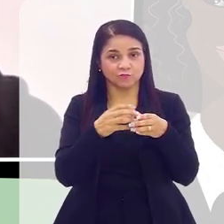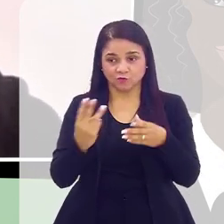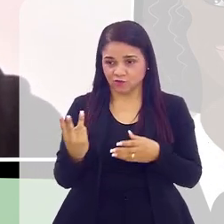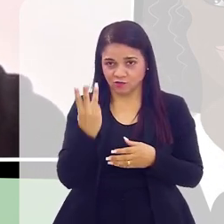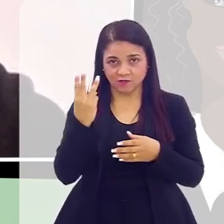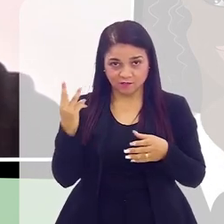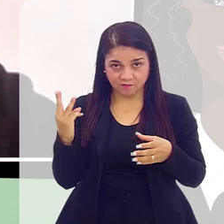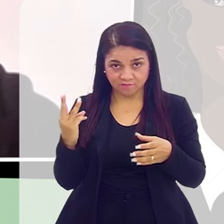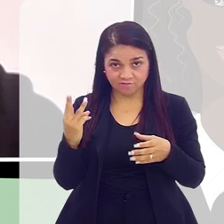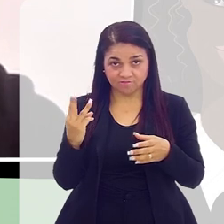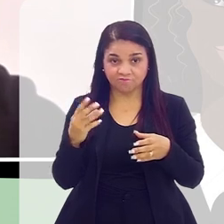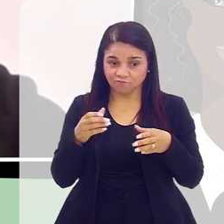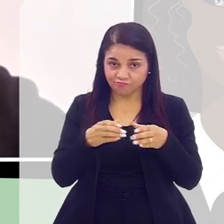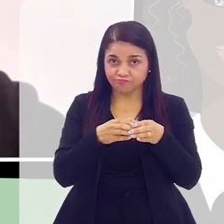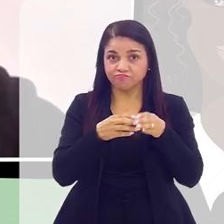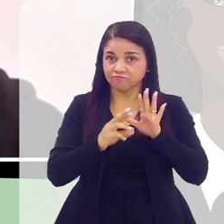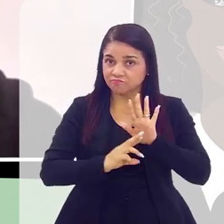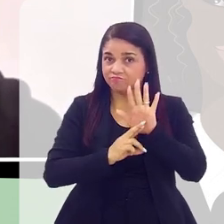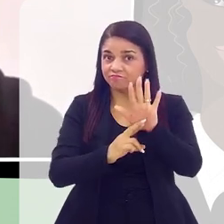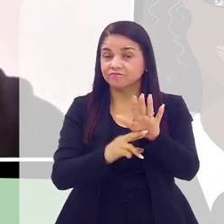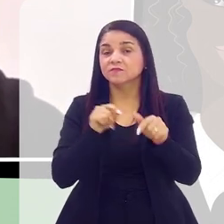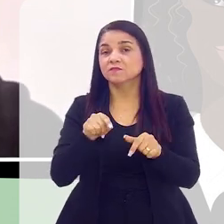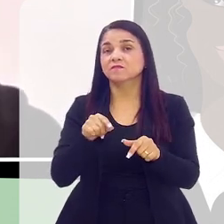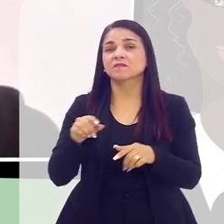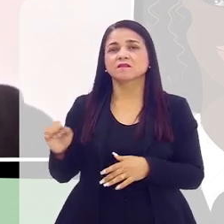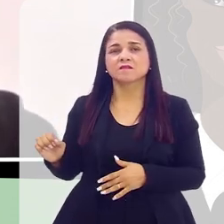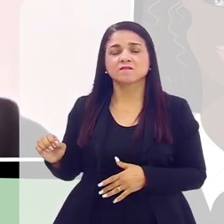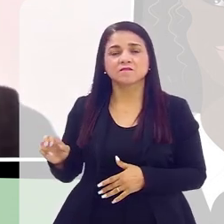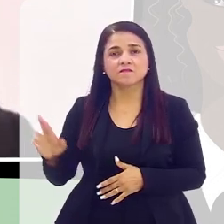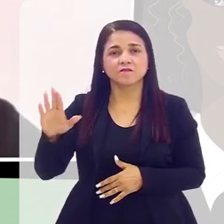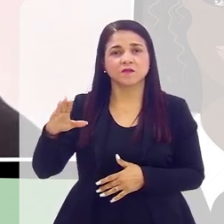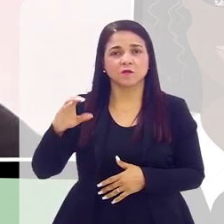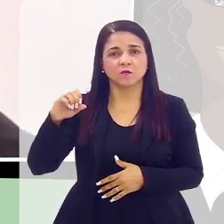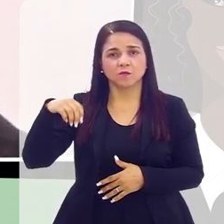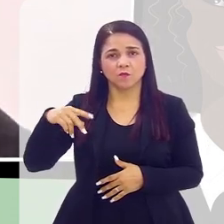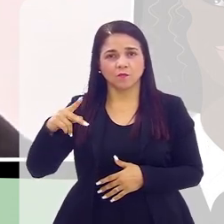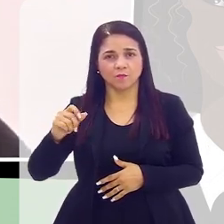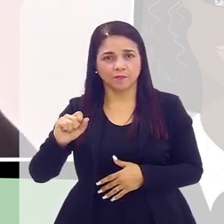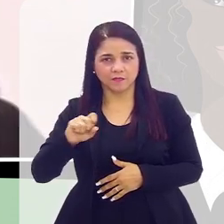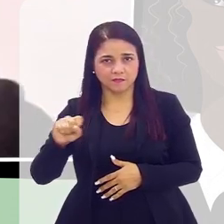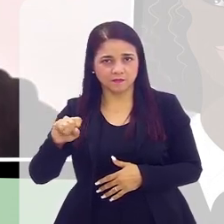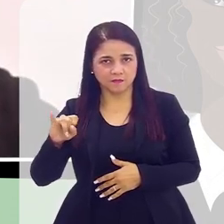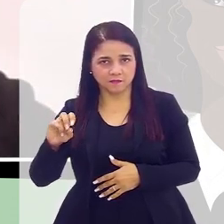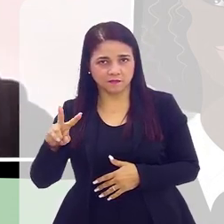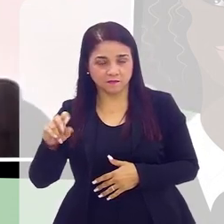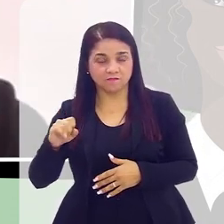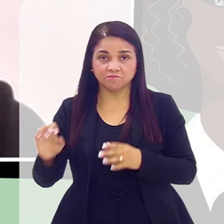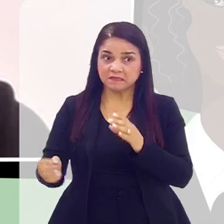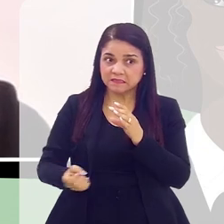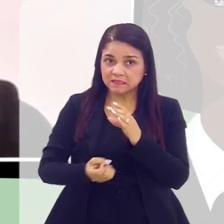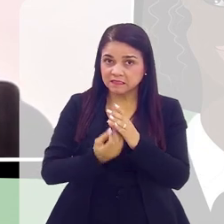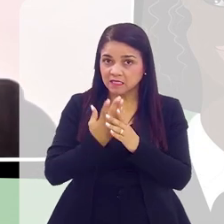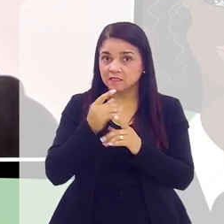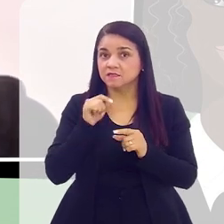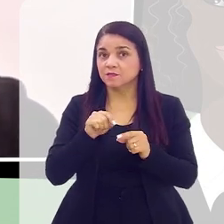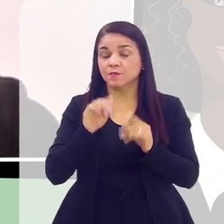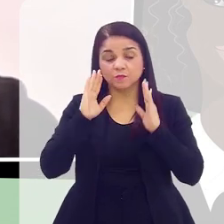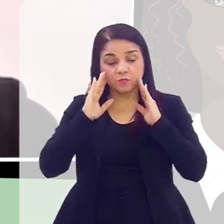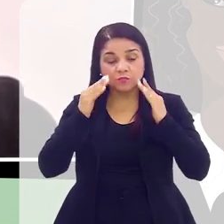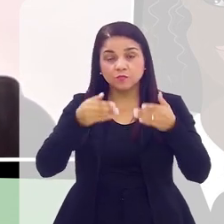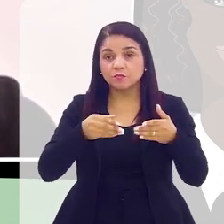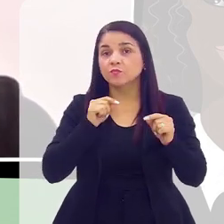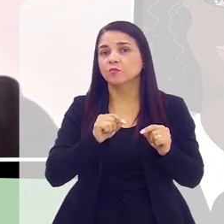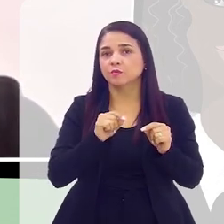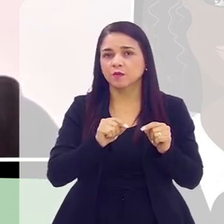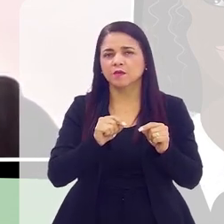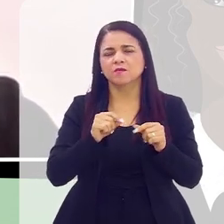verdade, né? Na verdade, a Favela Compassiva ela nasceu não com a intenção de ser uma comunidade compassiva. Eu trabalho